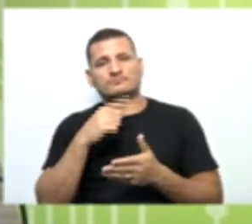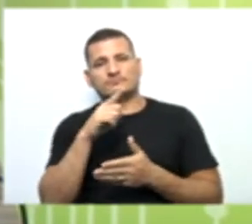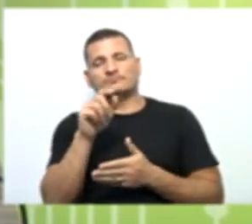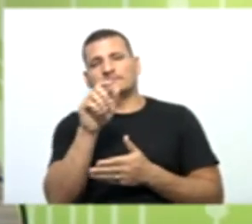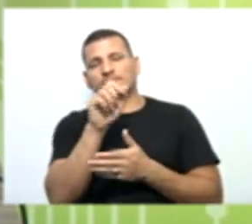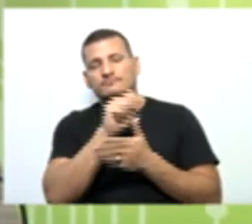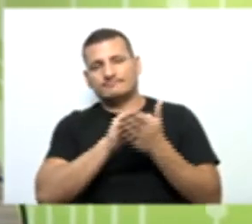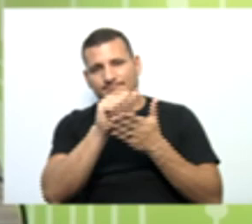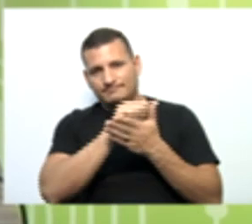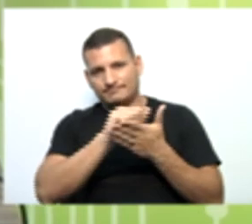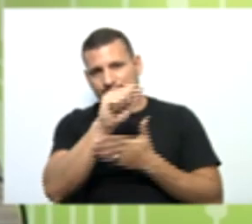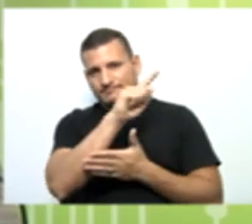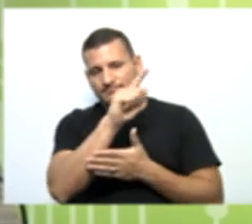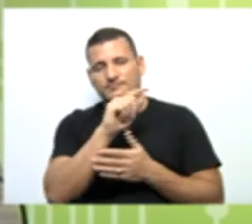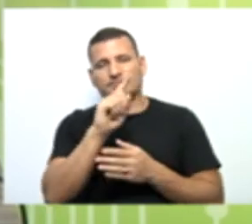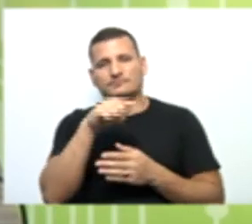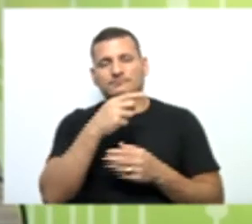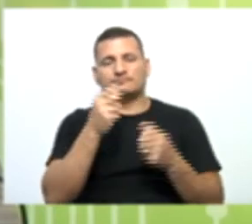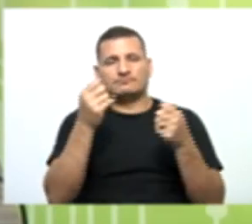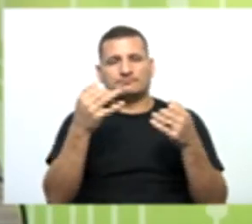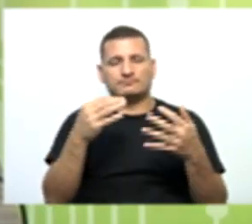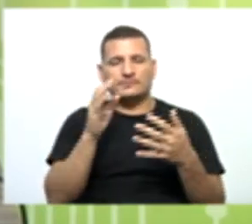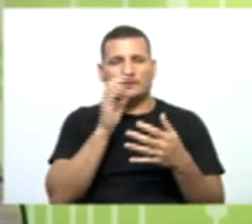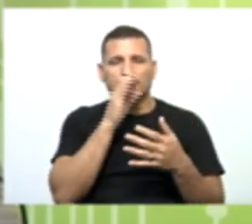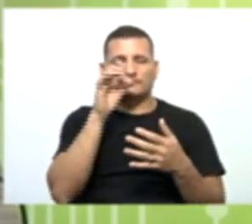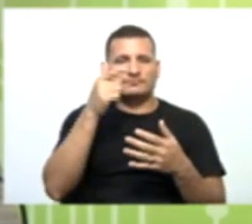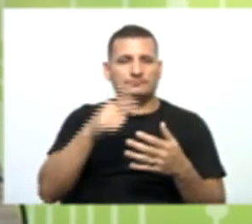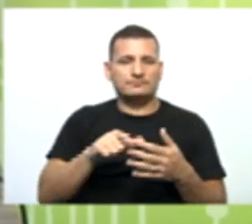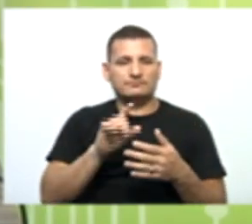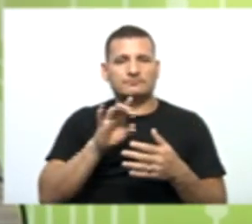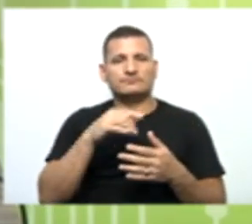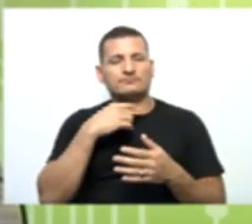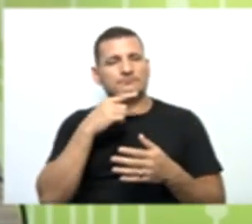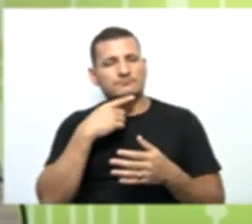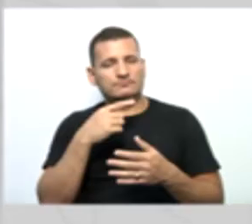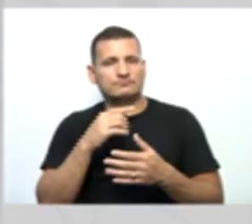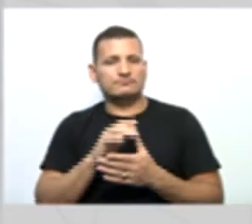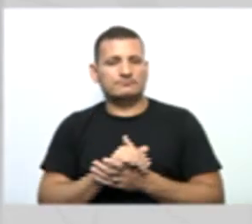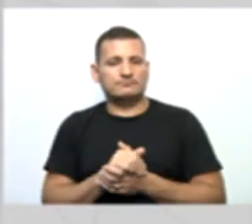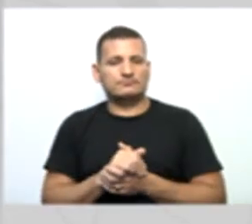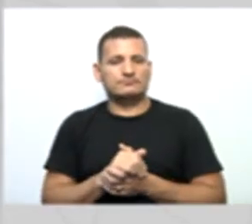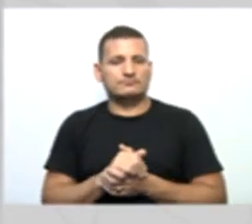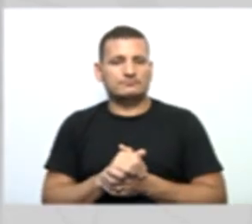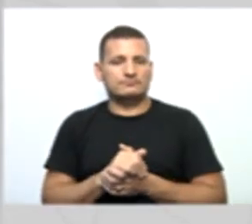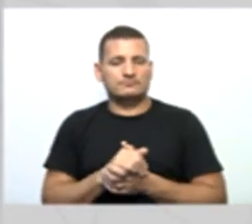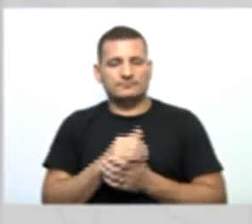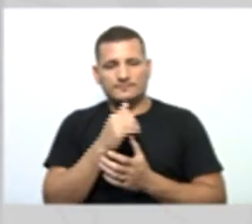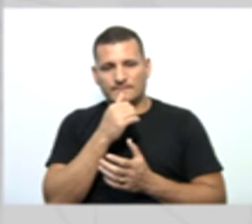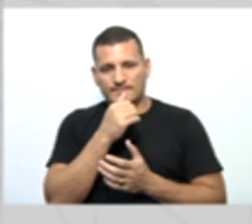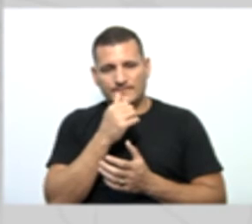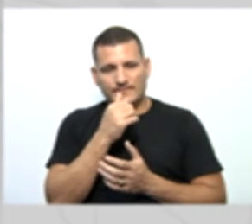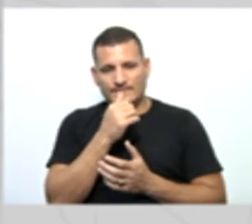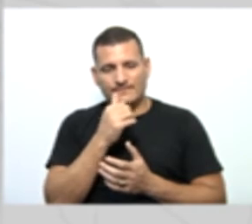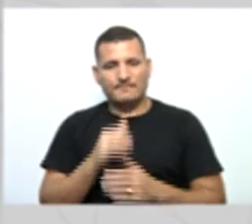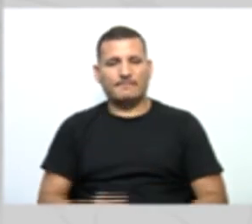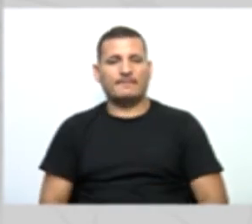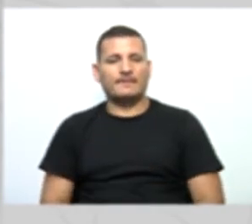quadro e vou explicar novamente para vocês, rapidinho, só para tirar essa dúvida, caso alguém tenha ficado, ok?